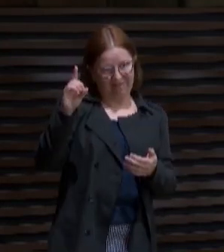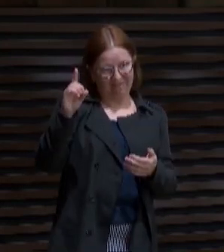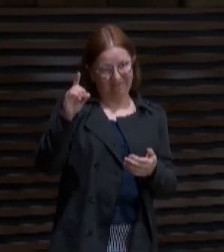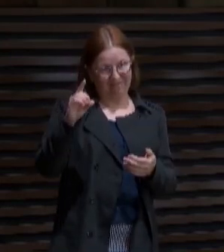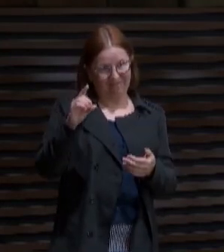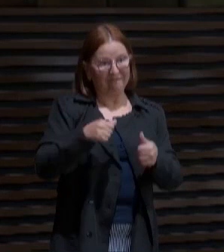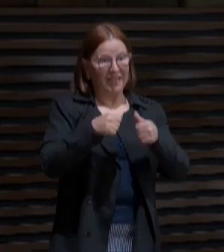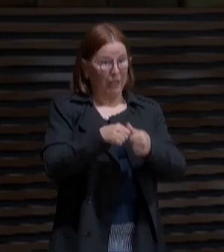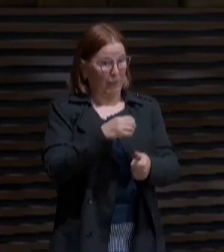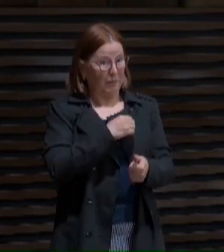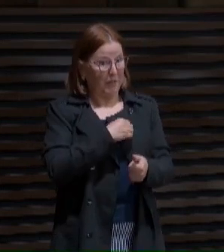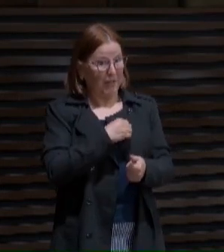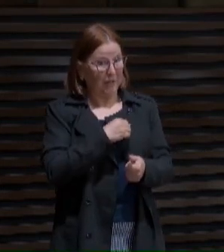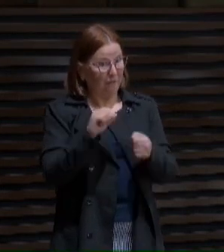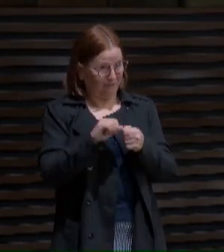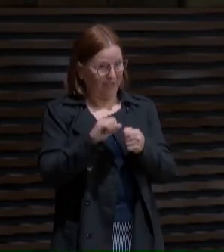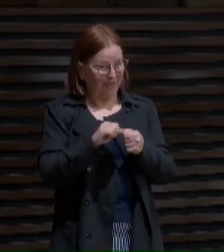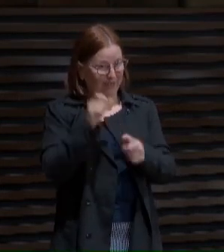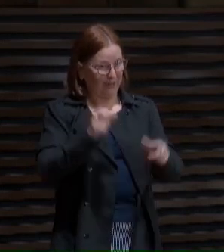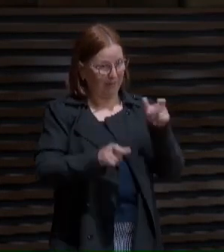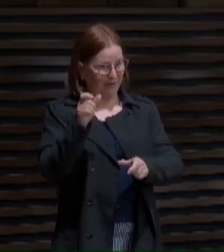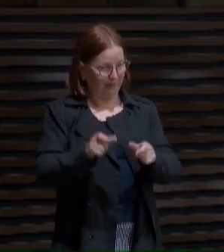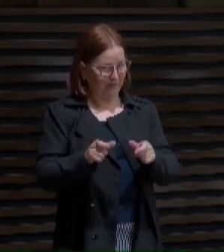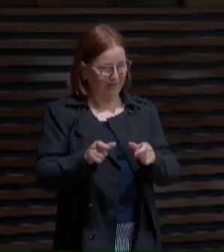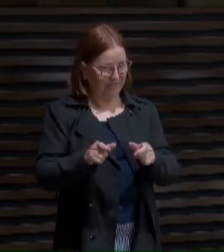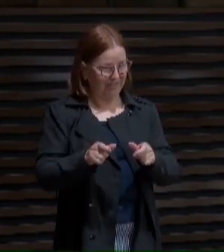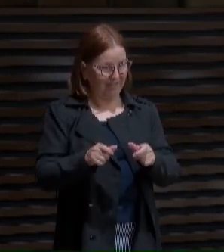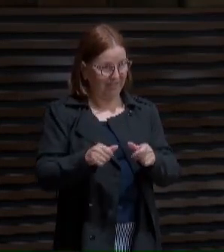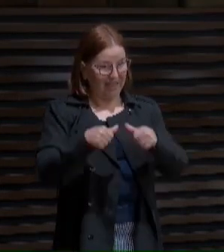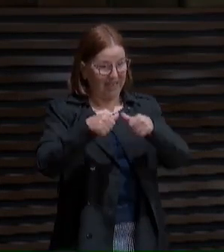ser humano. Ela deixou a humanidade iludida,